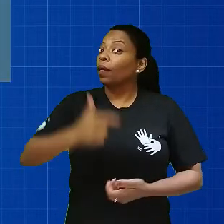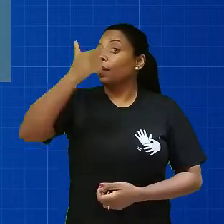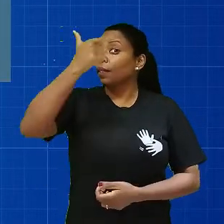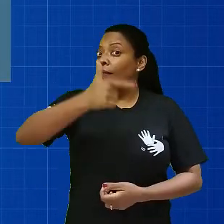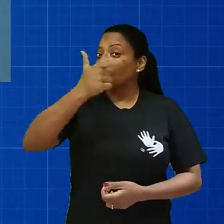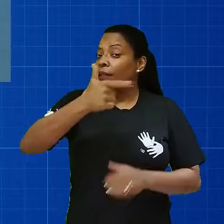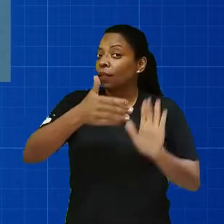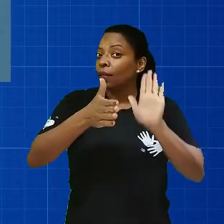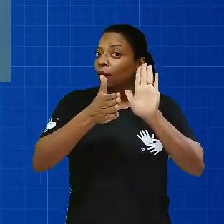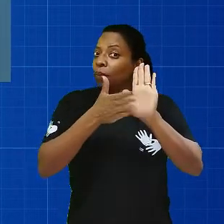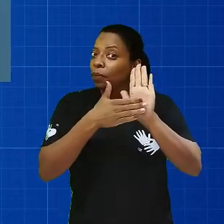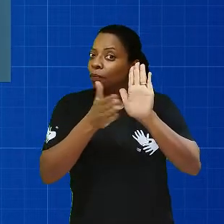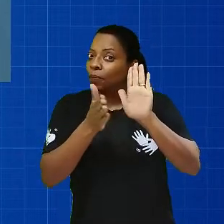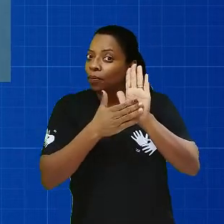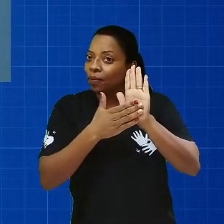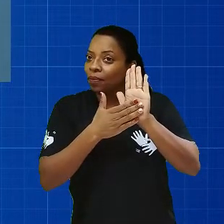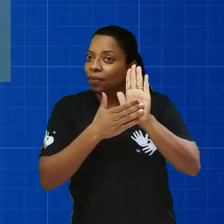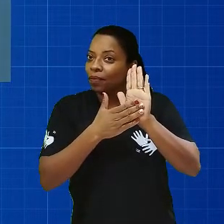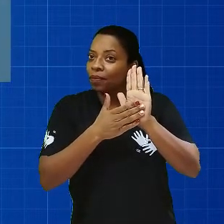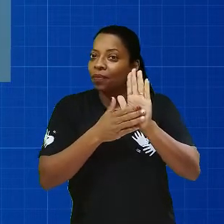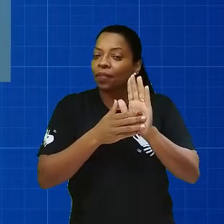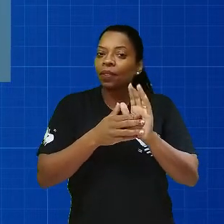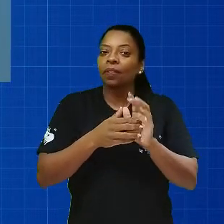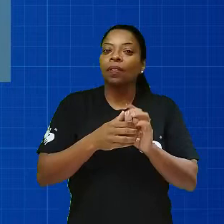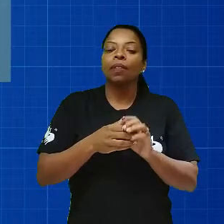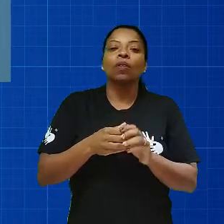A segunda proposta são os